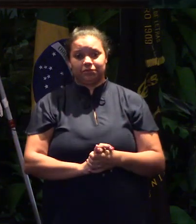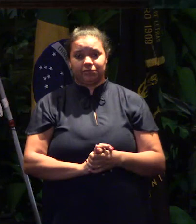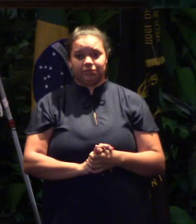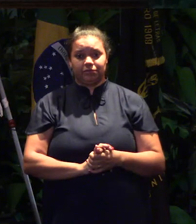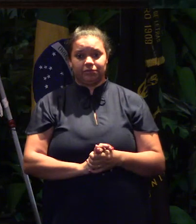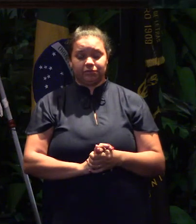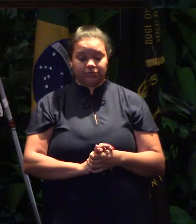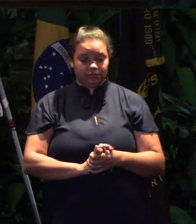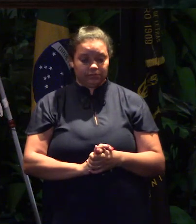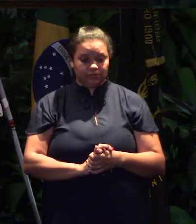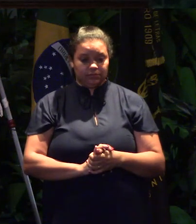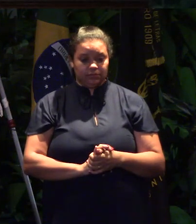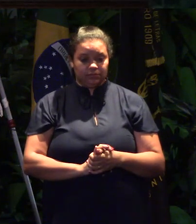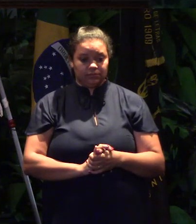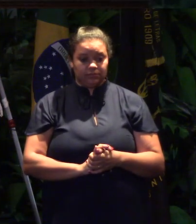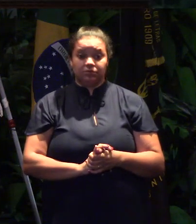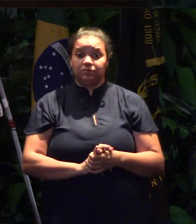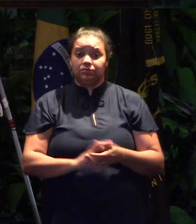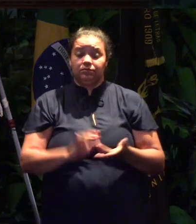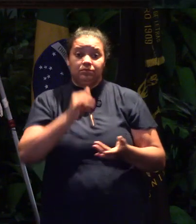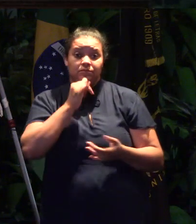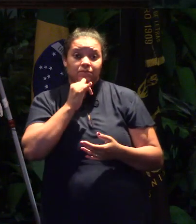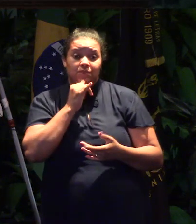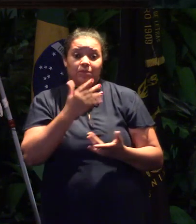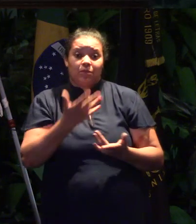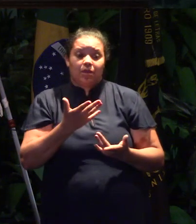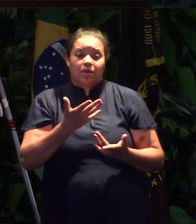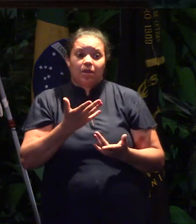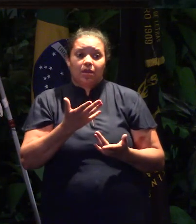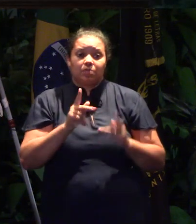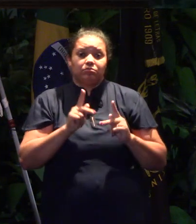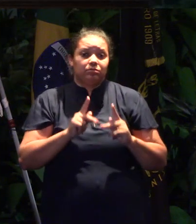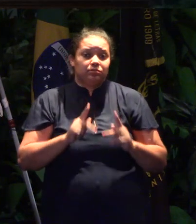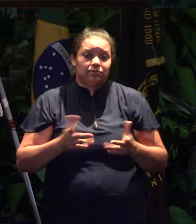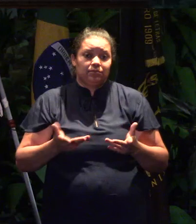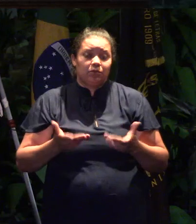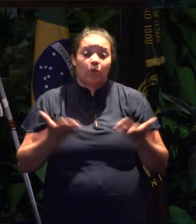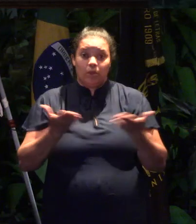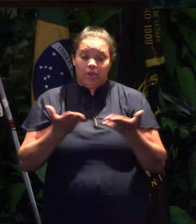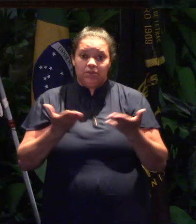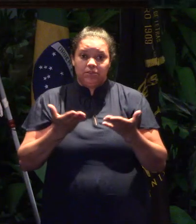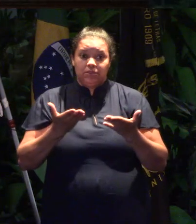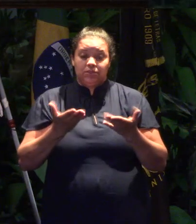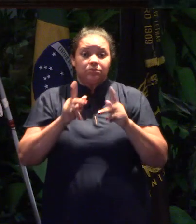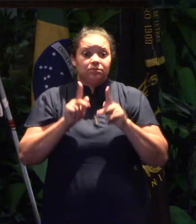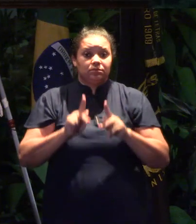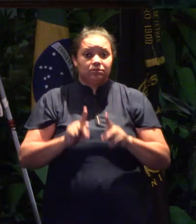não, nem devia existir. Assim. Eu penso que a gente... Hoje em dia, as